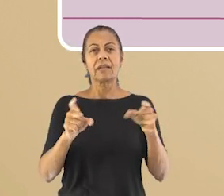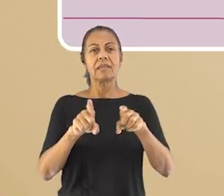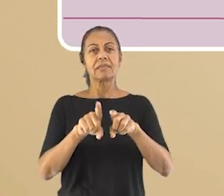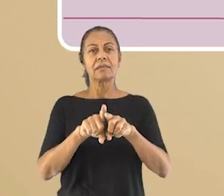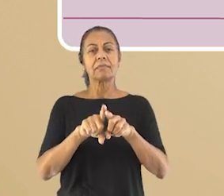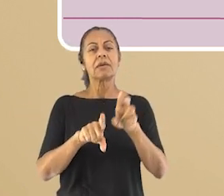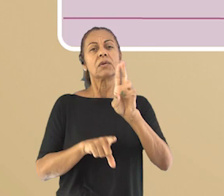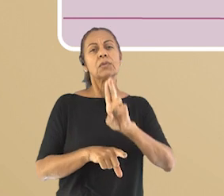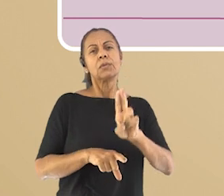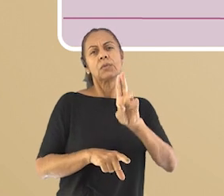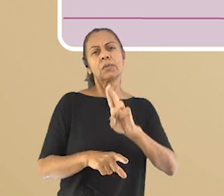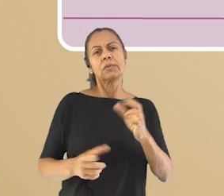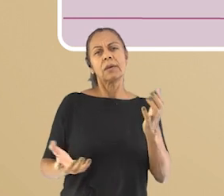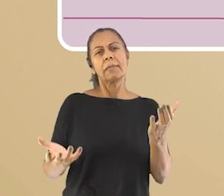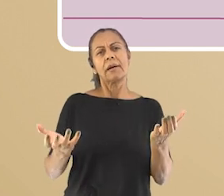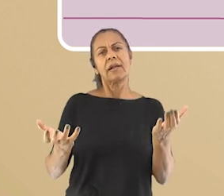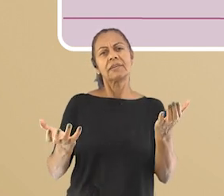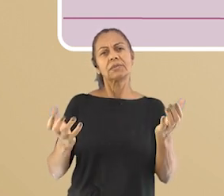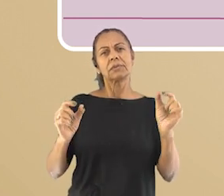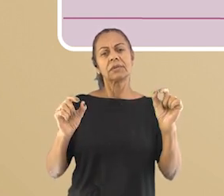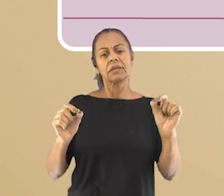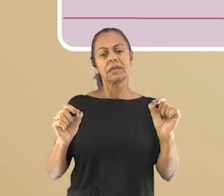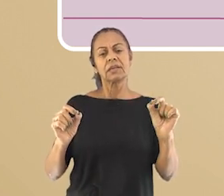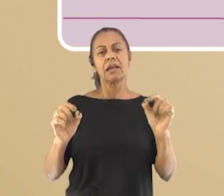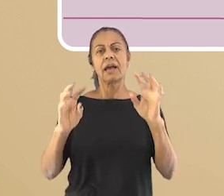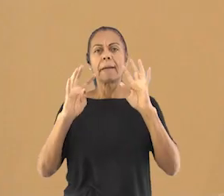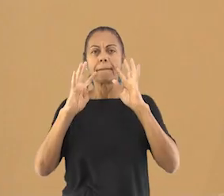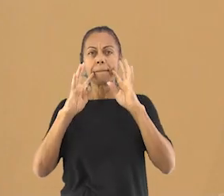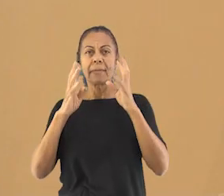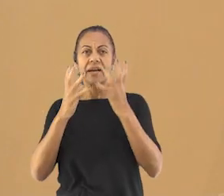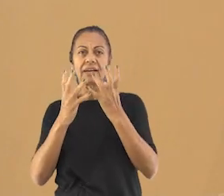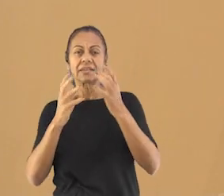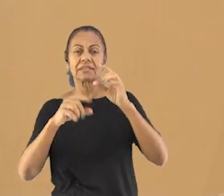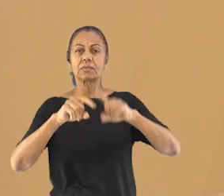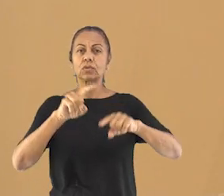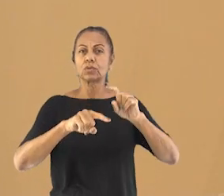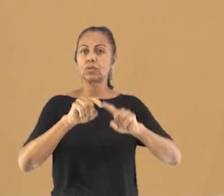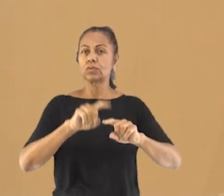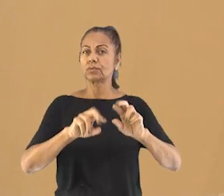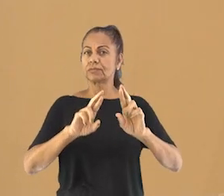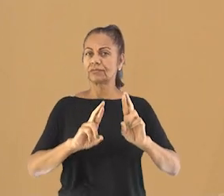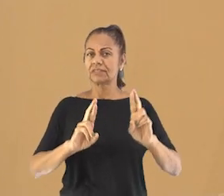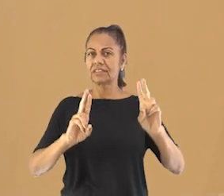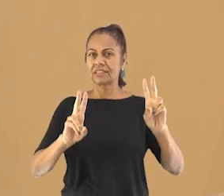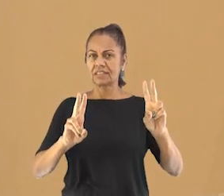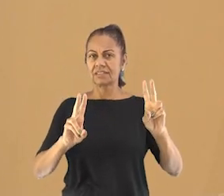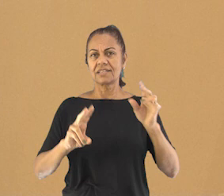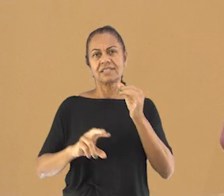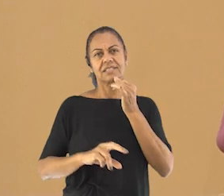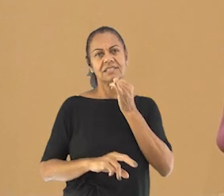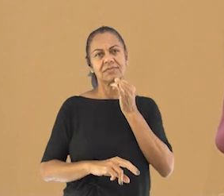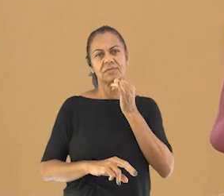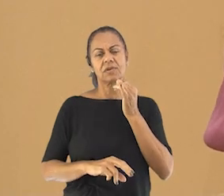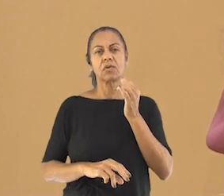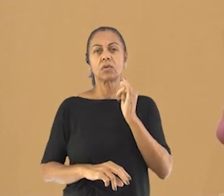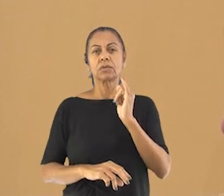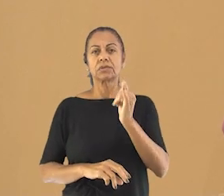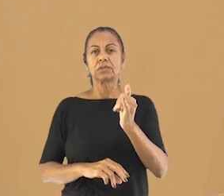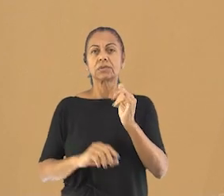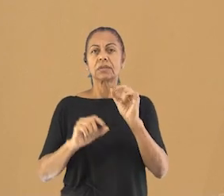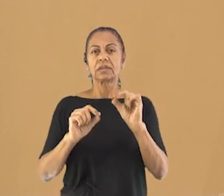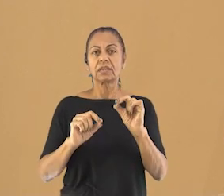isso nos diz que as massas são iguais. Outra forma em que podemos usar a balança é